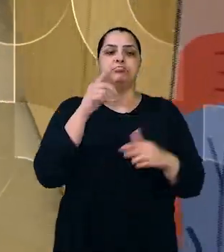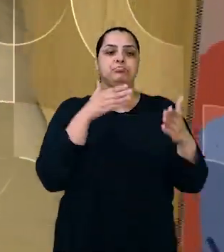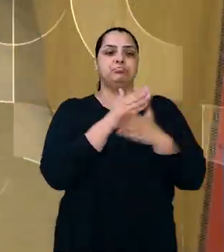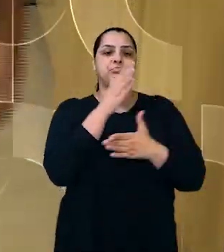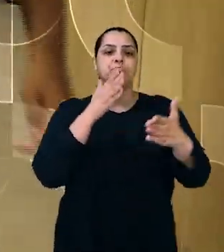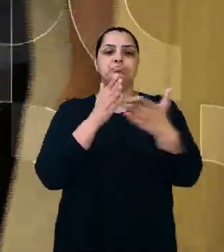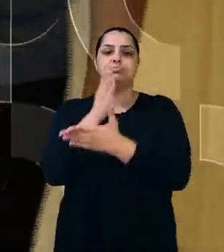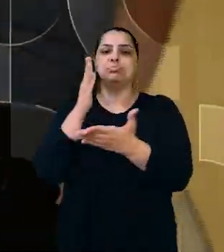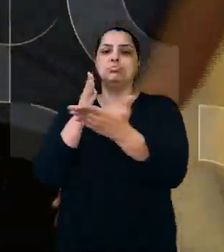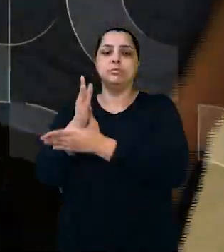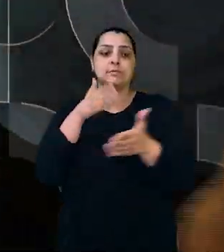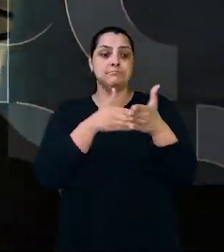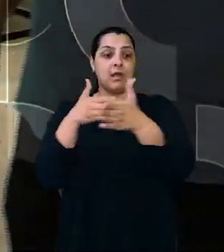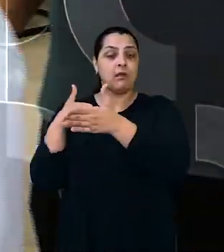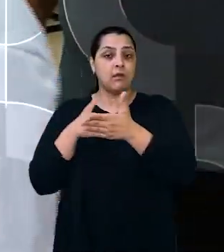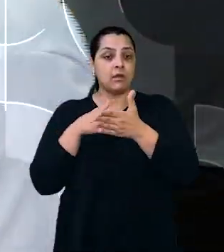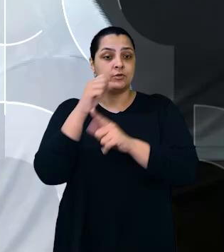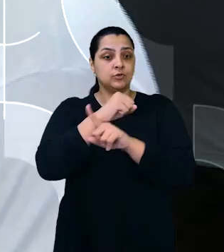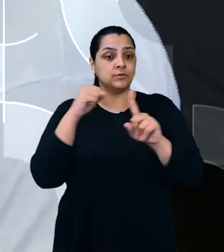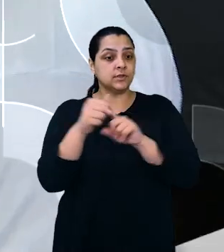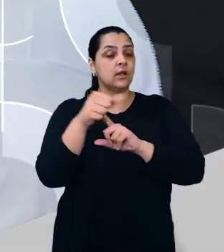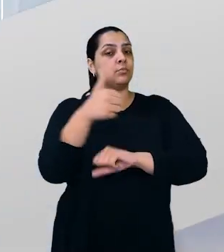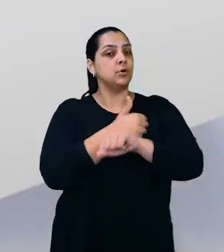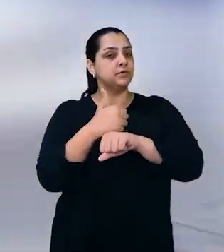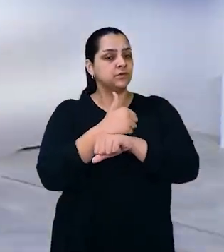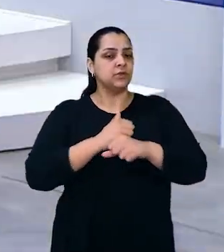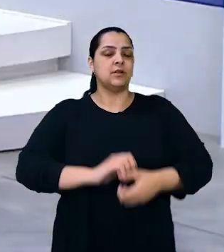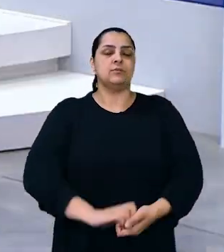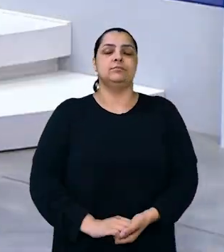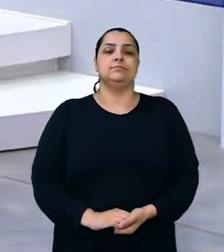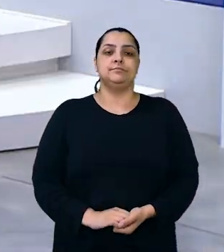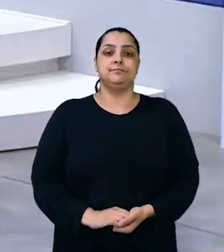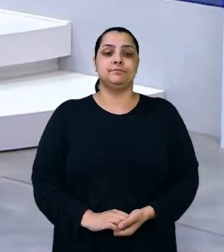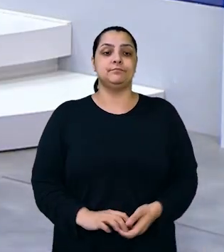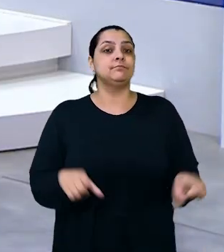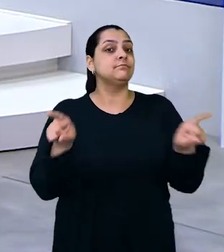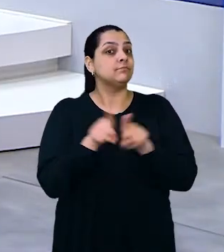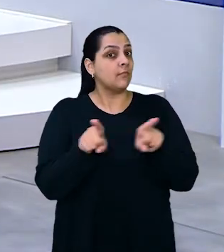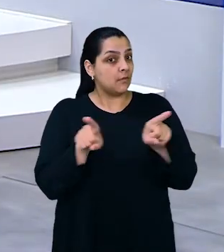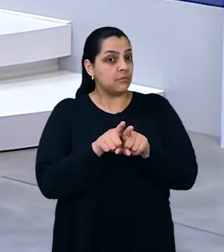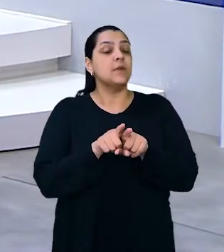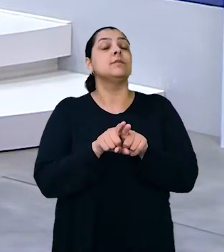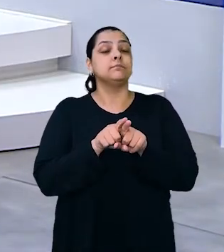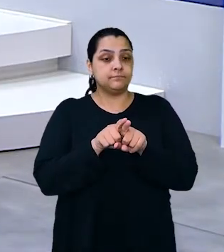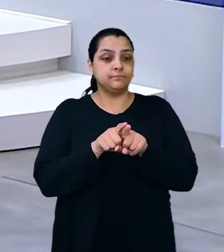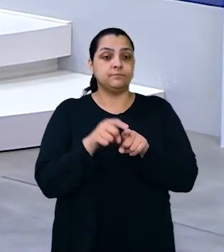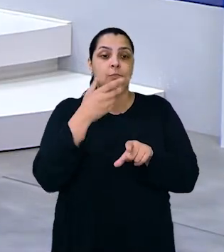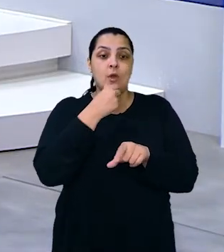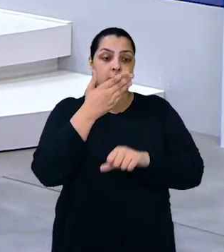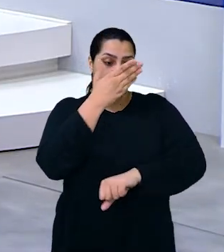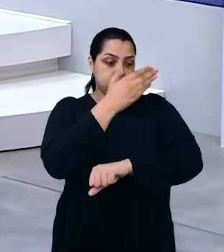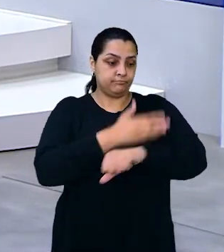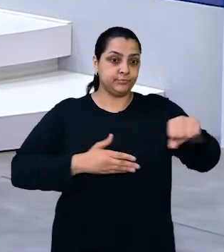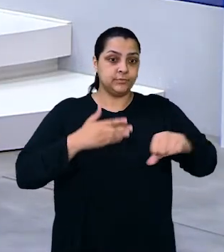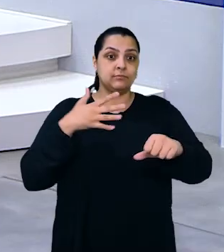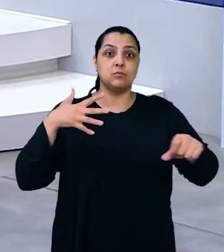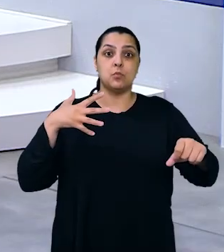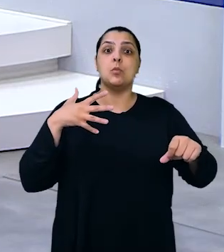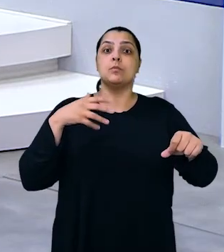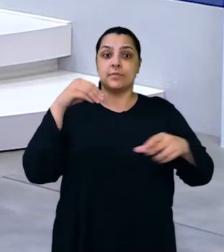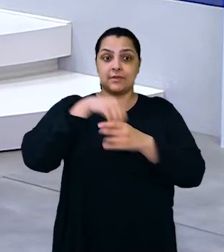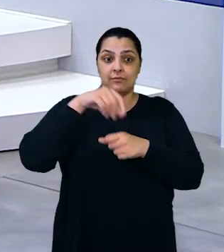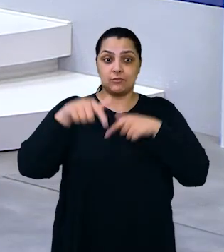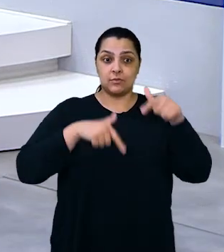dias barreiras sociais e profissionais. Também nesta edição, montador que perdeu o braço em acidente deve